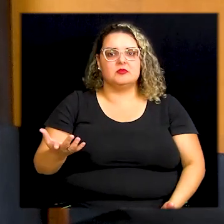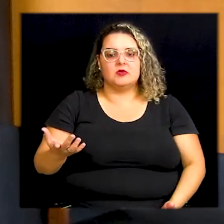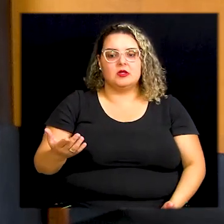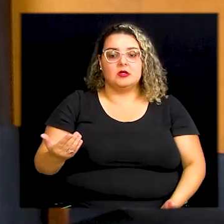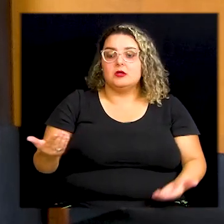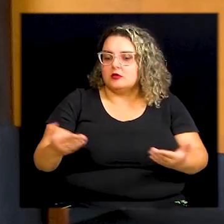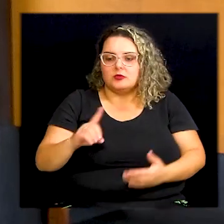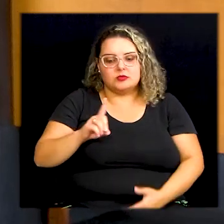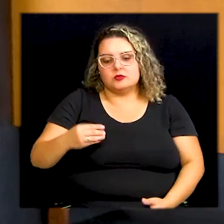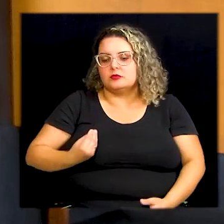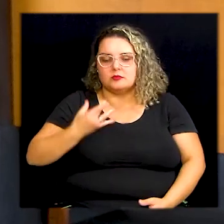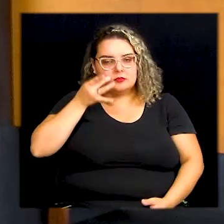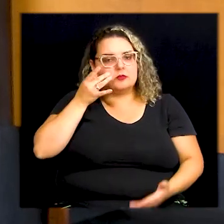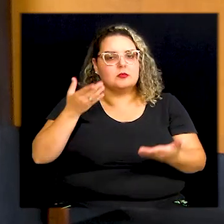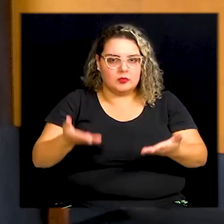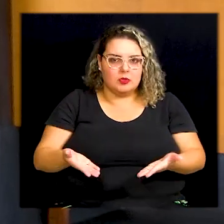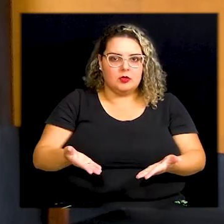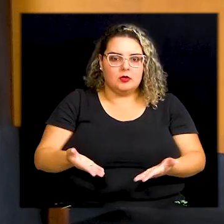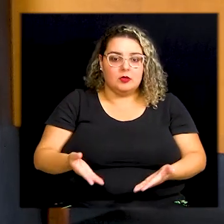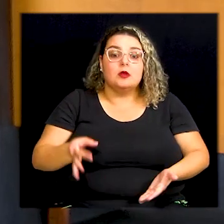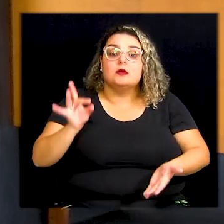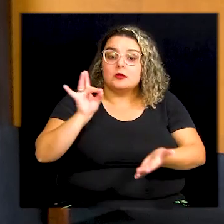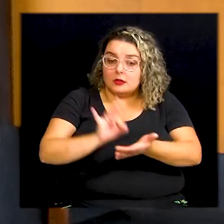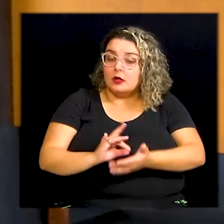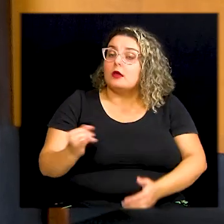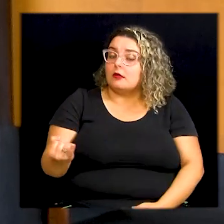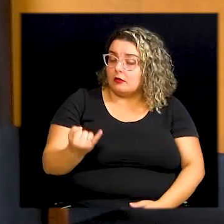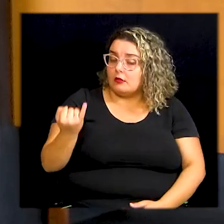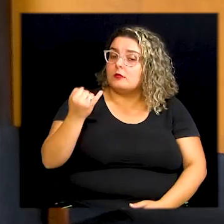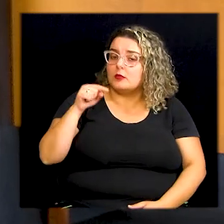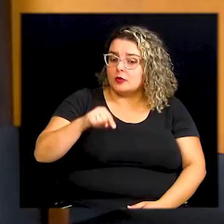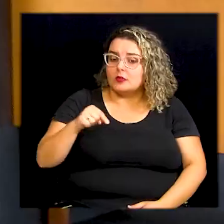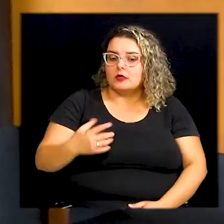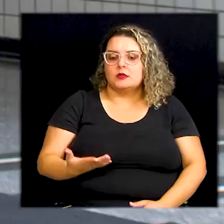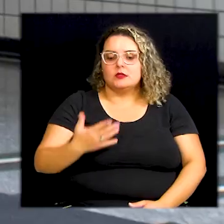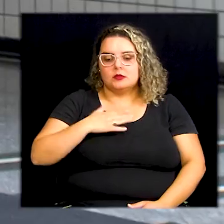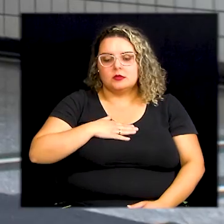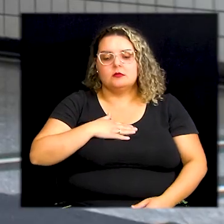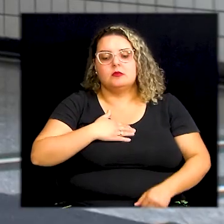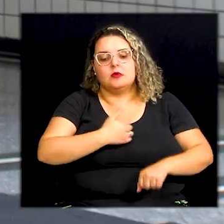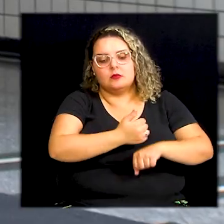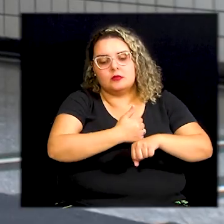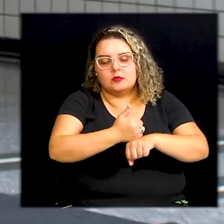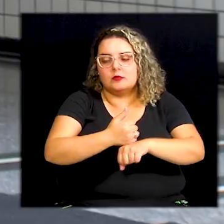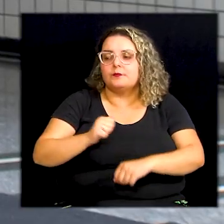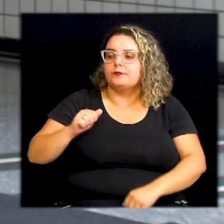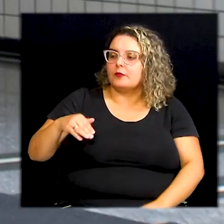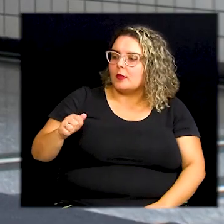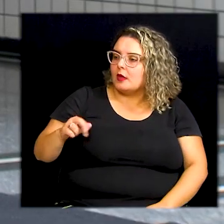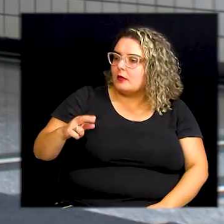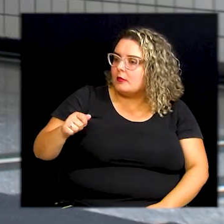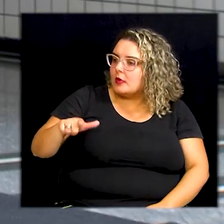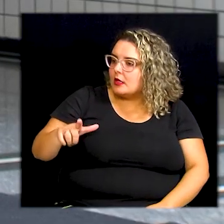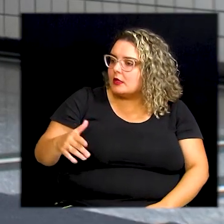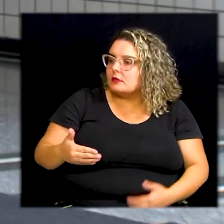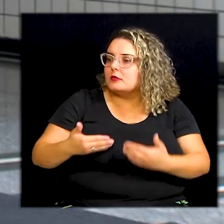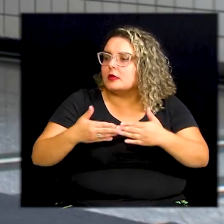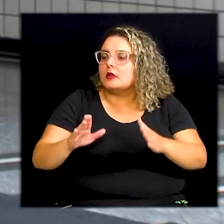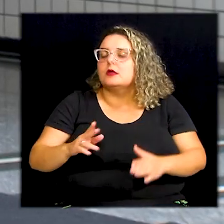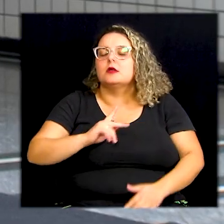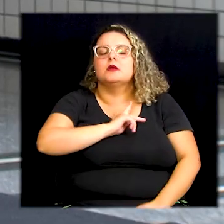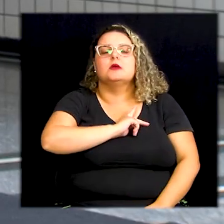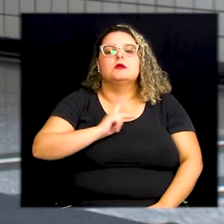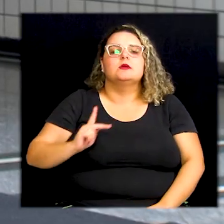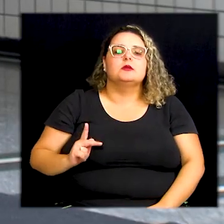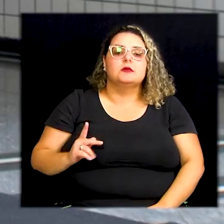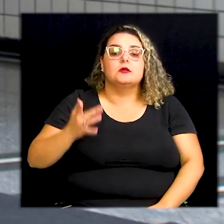não estaria onde eu estou hoje. Então para mim é um fator muito importante também na minha carreira. Amaral, retomando a sua estreia pela